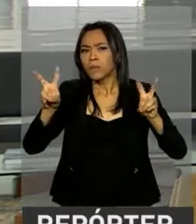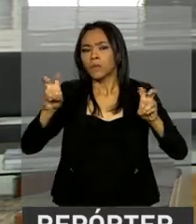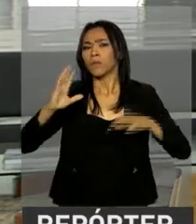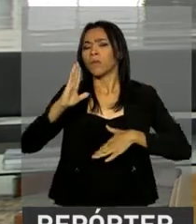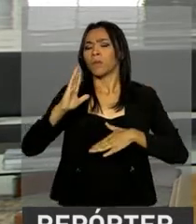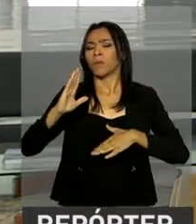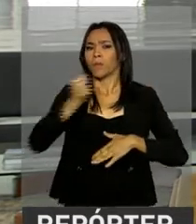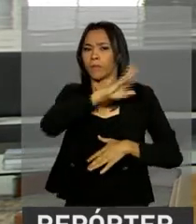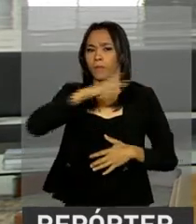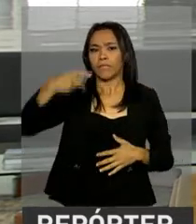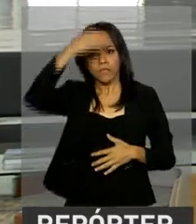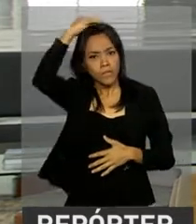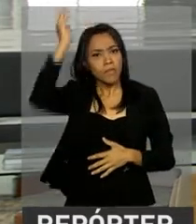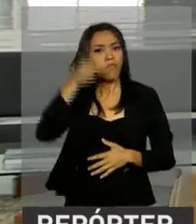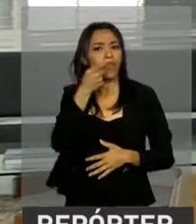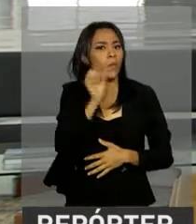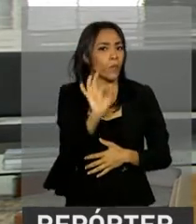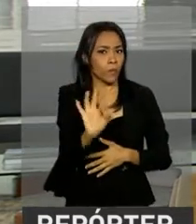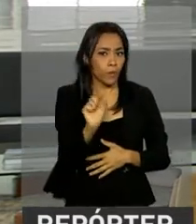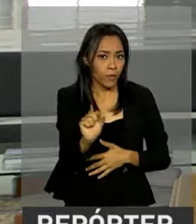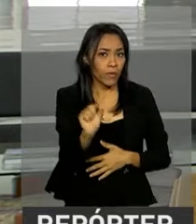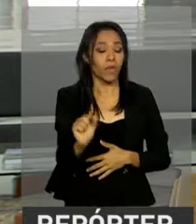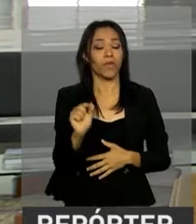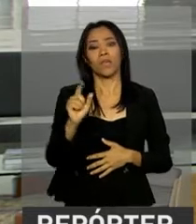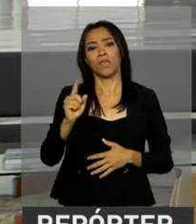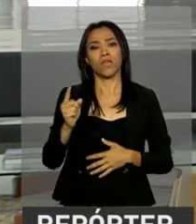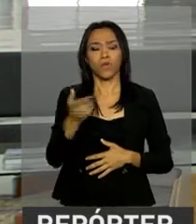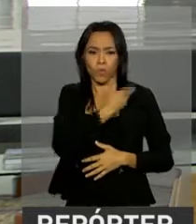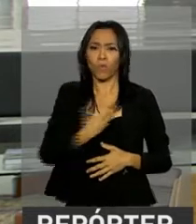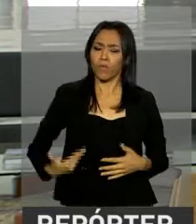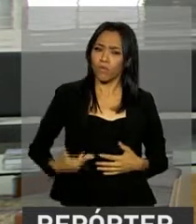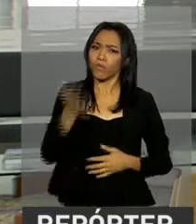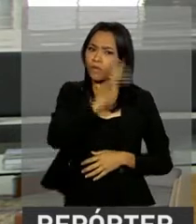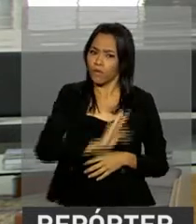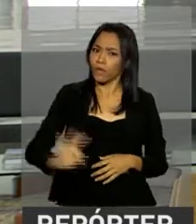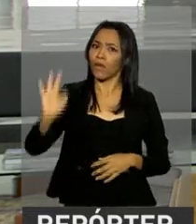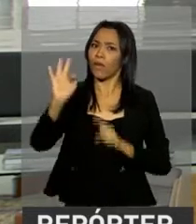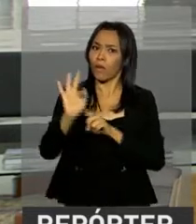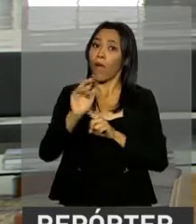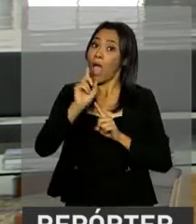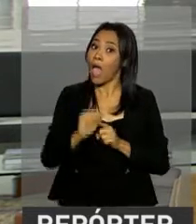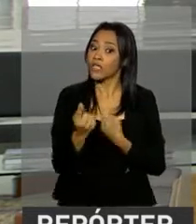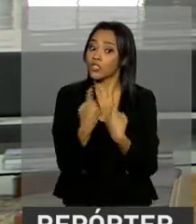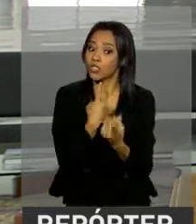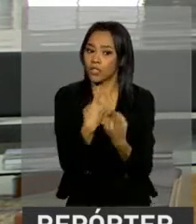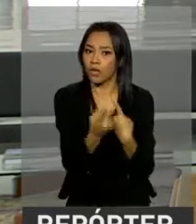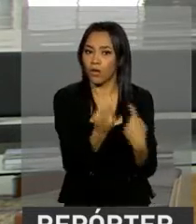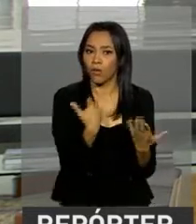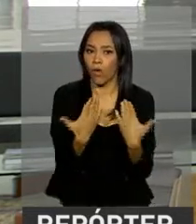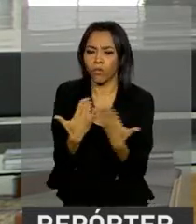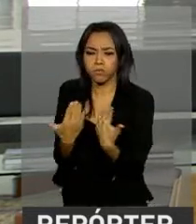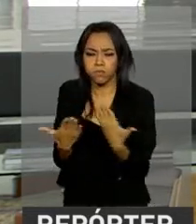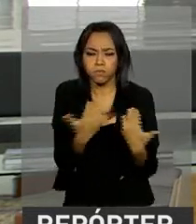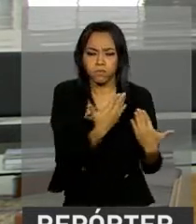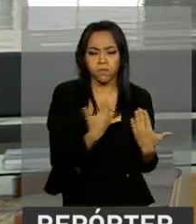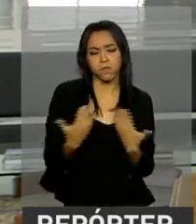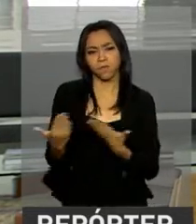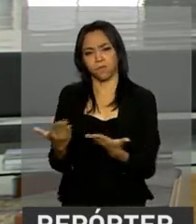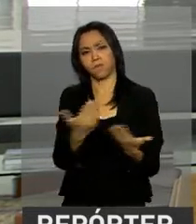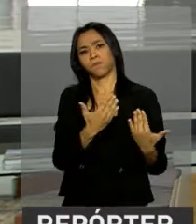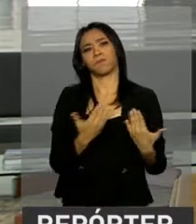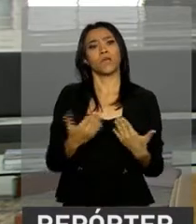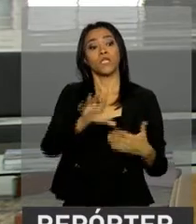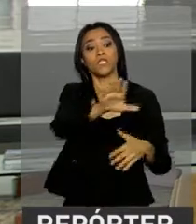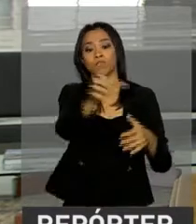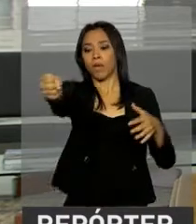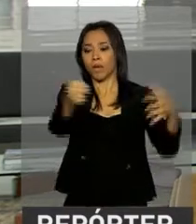Temer afirmou que a tônica do seu governo, do governo federal, tem sido o diálogo e ainda o convencimento de